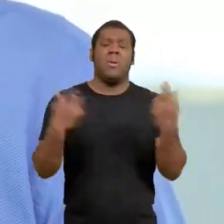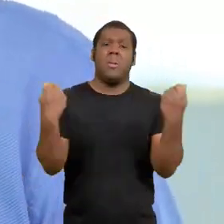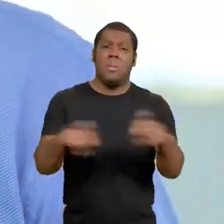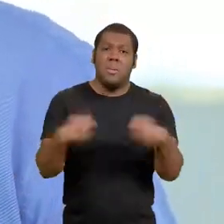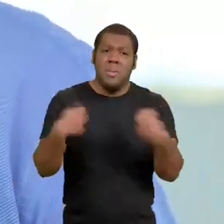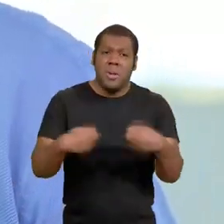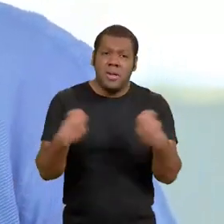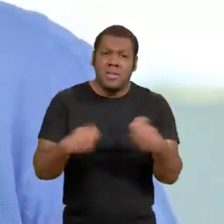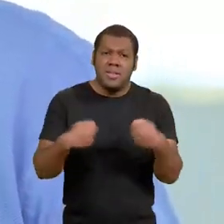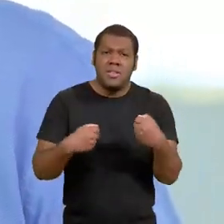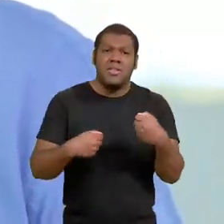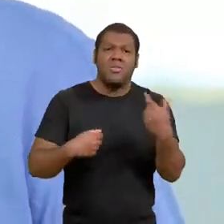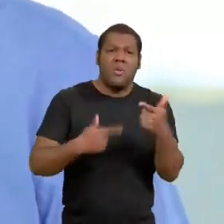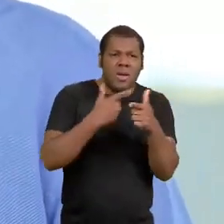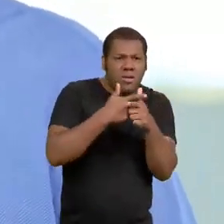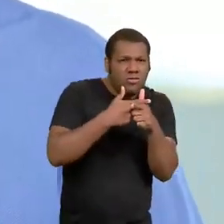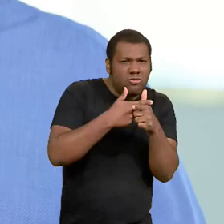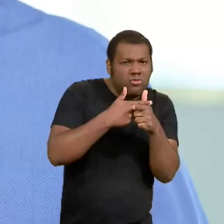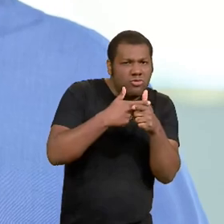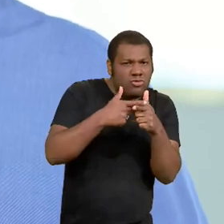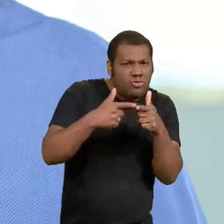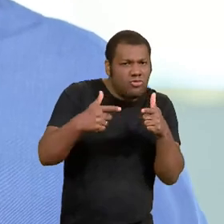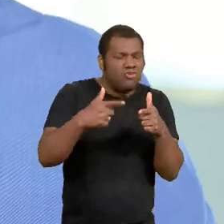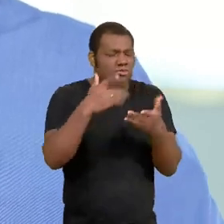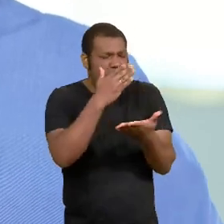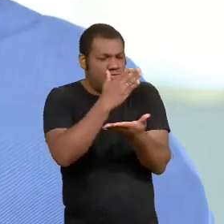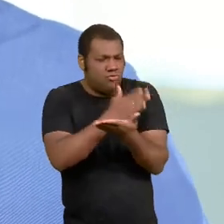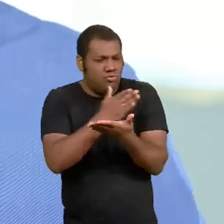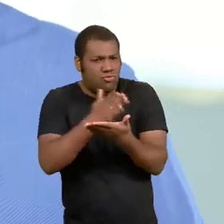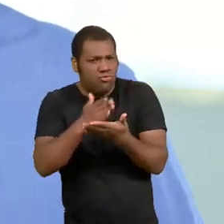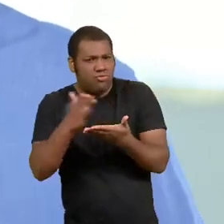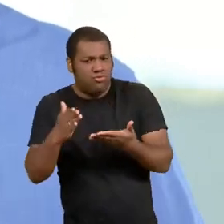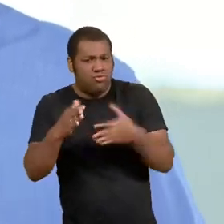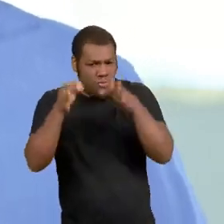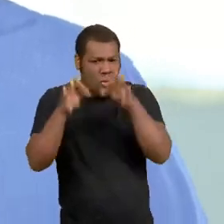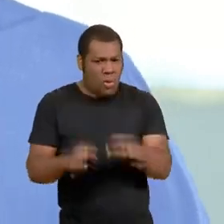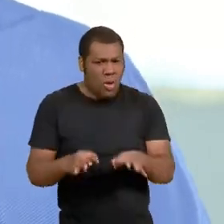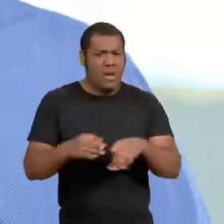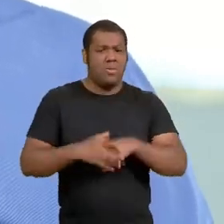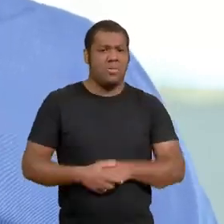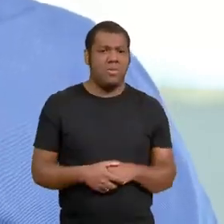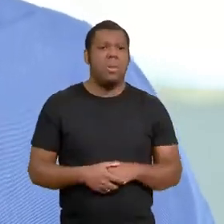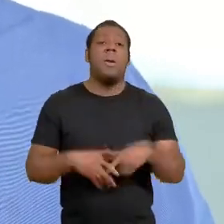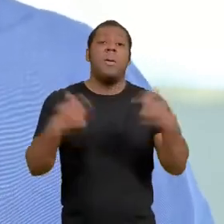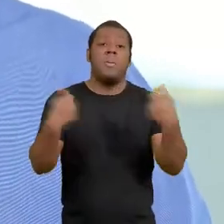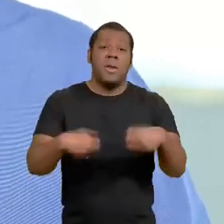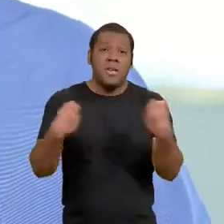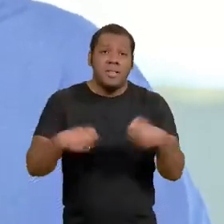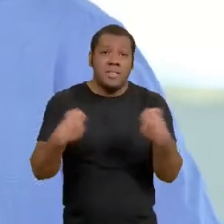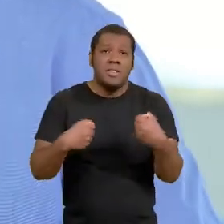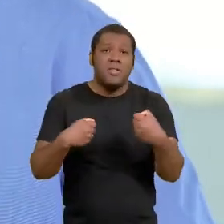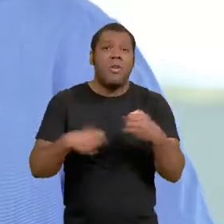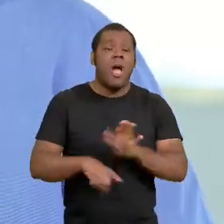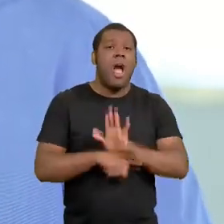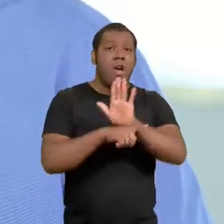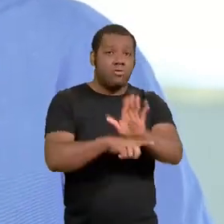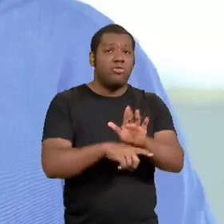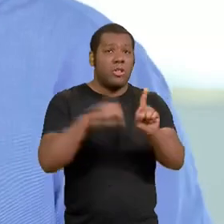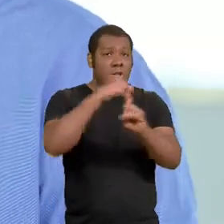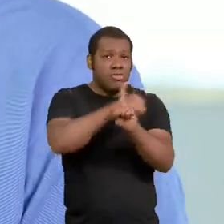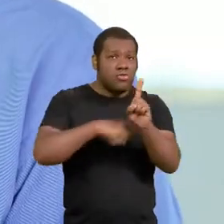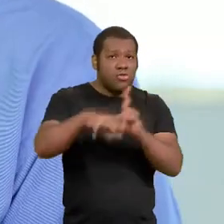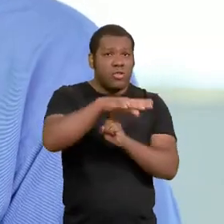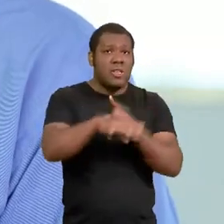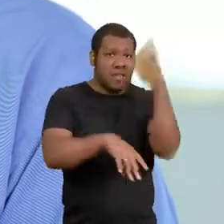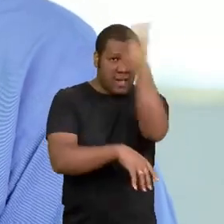gente tem nesse país. Sabe? Então, a gente vai ter que convencer a sociedade brasileira que, na hora que o pobre cresce um pouco...